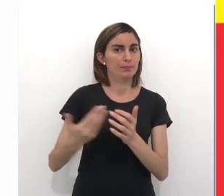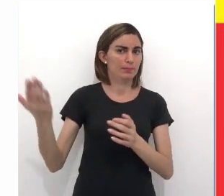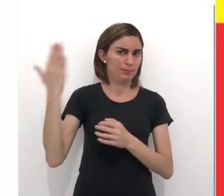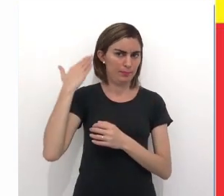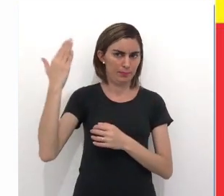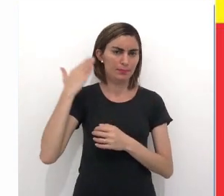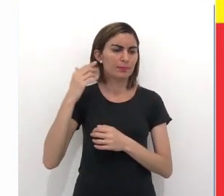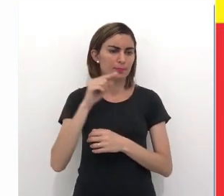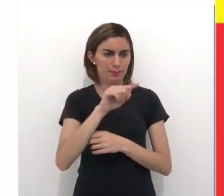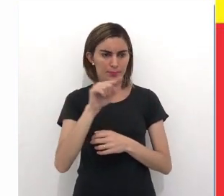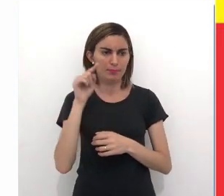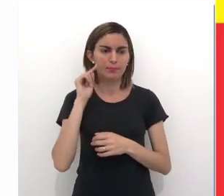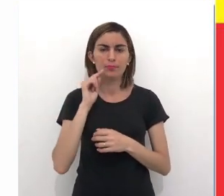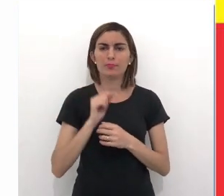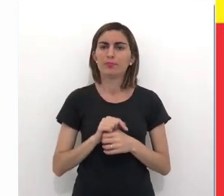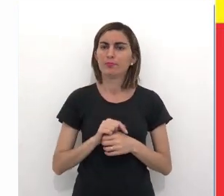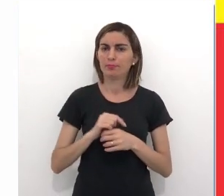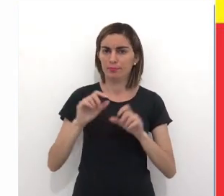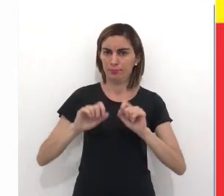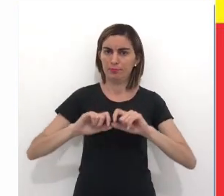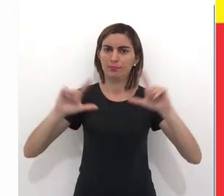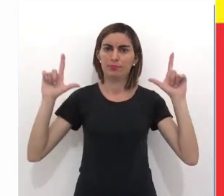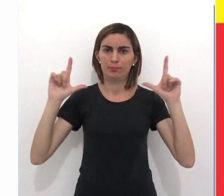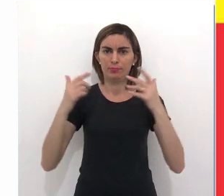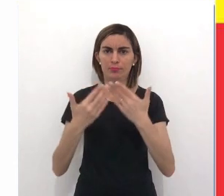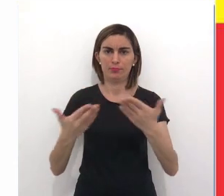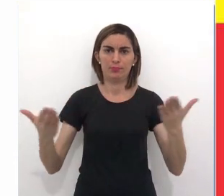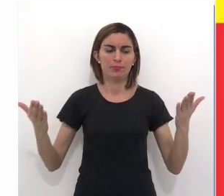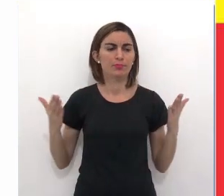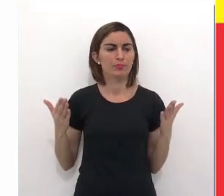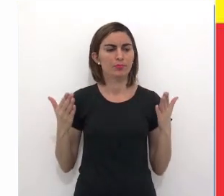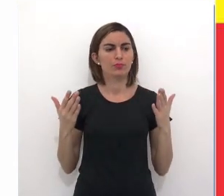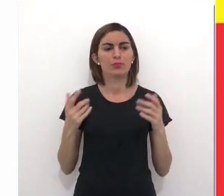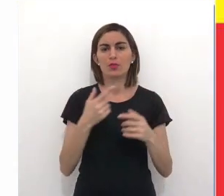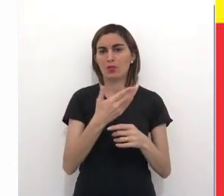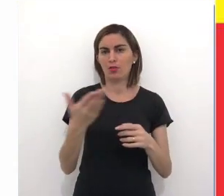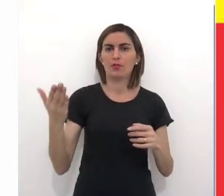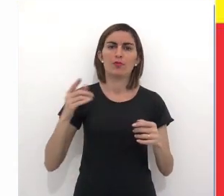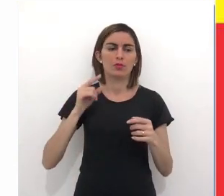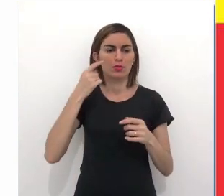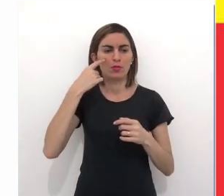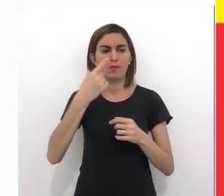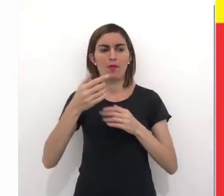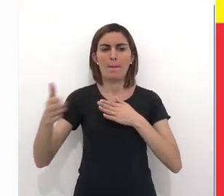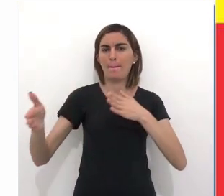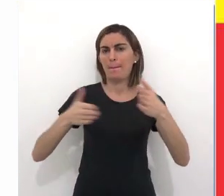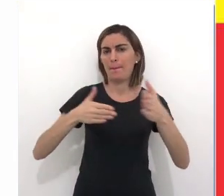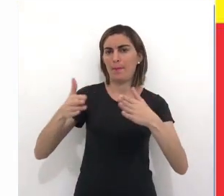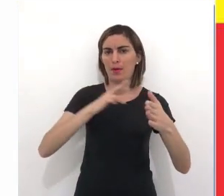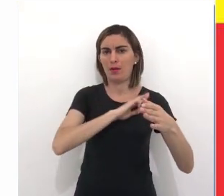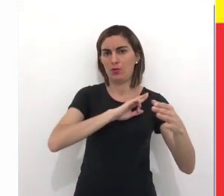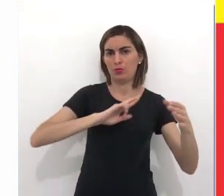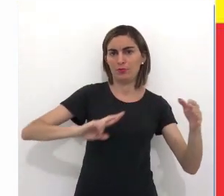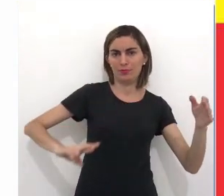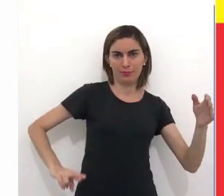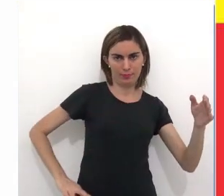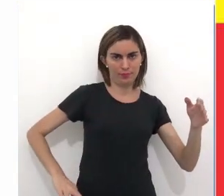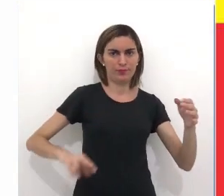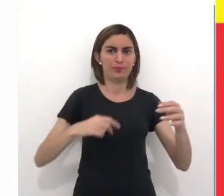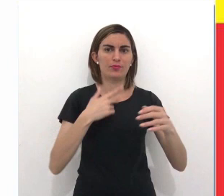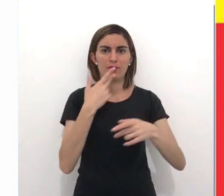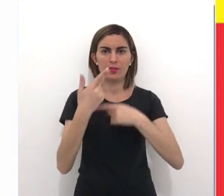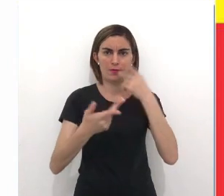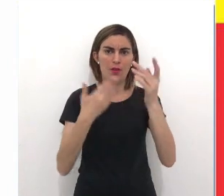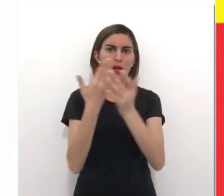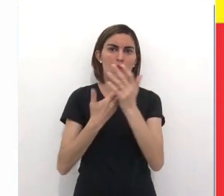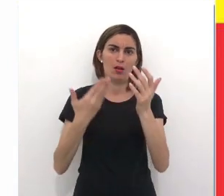passada, conforme aí na tela de vocês, então vocês aí estão vendo aí o período regencial, não é isso? Então,